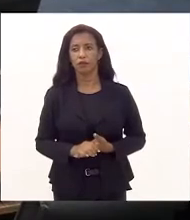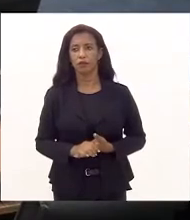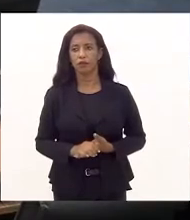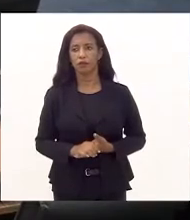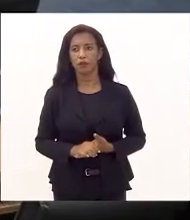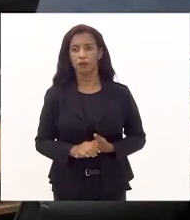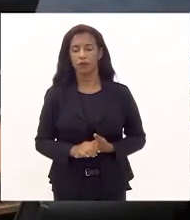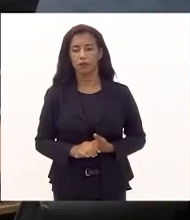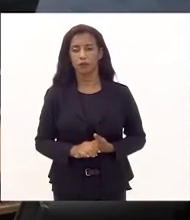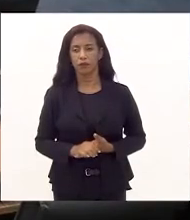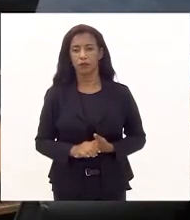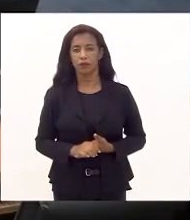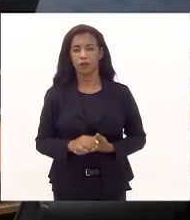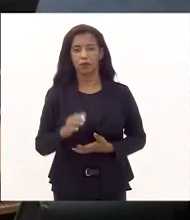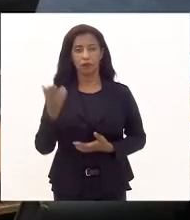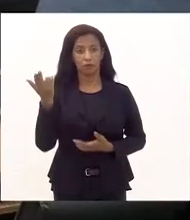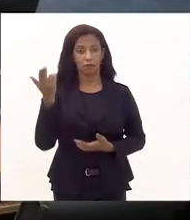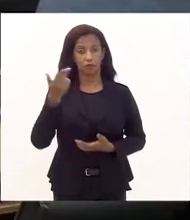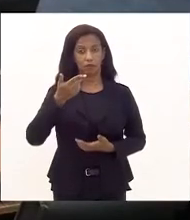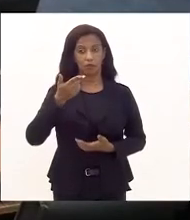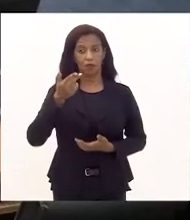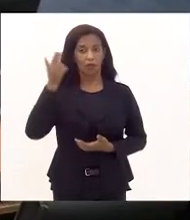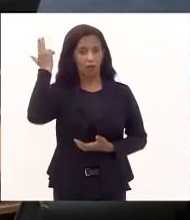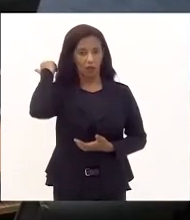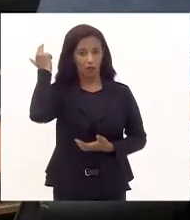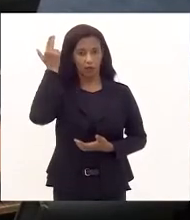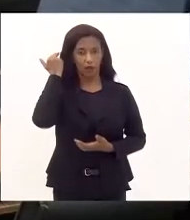Deputado Eliomar Coelho.